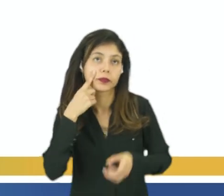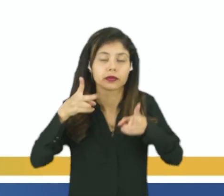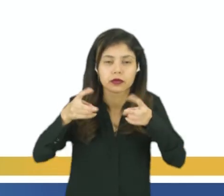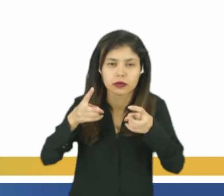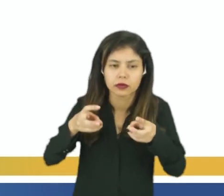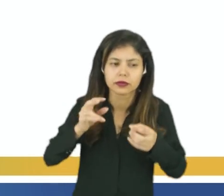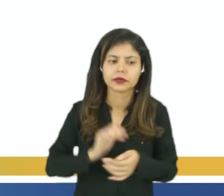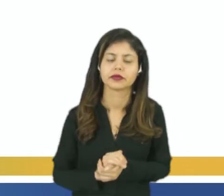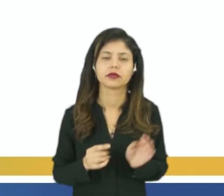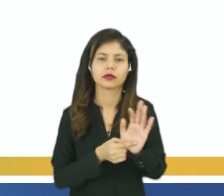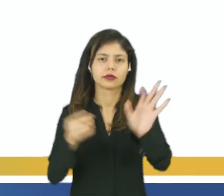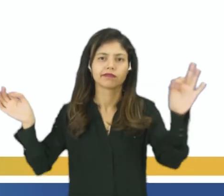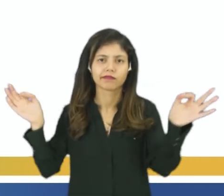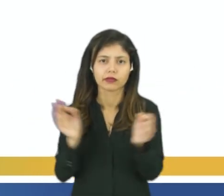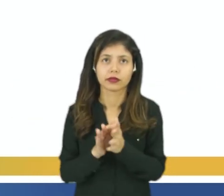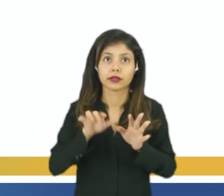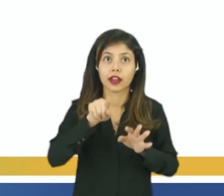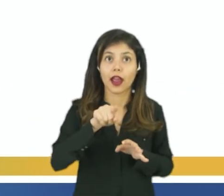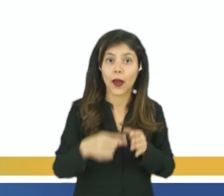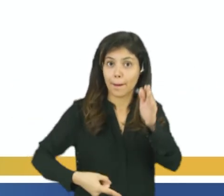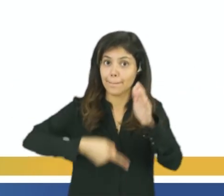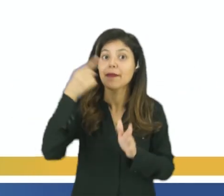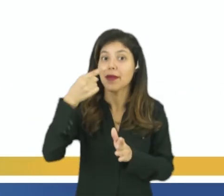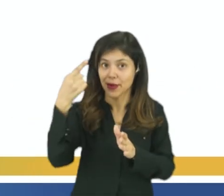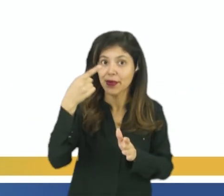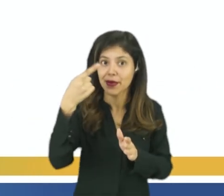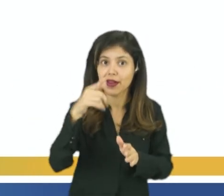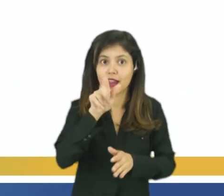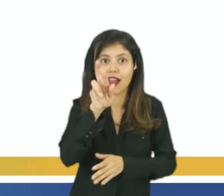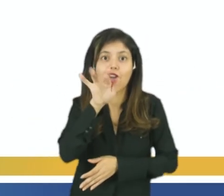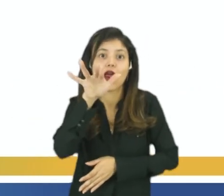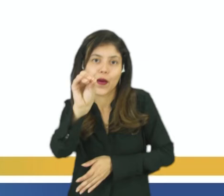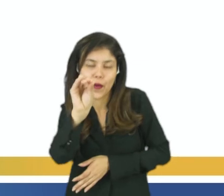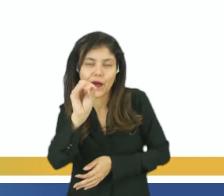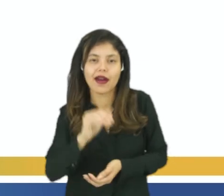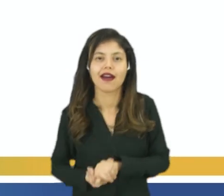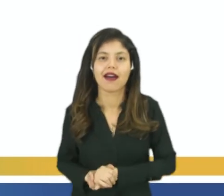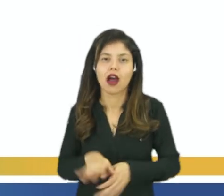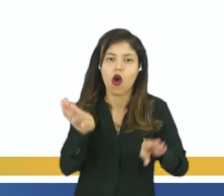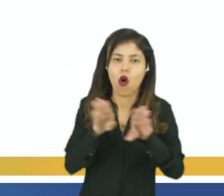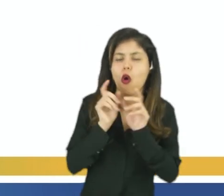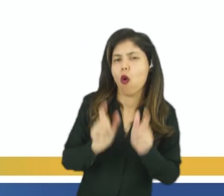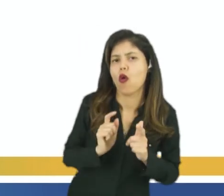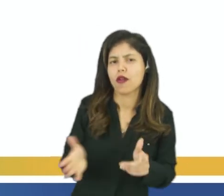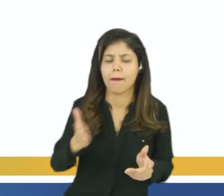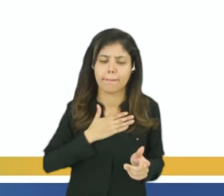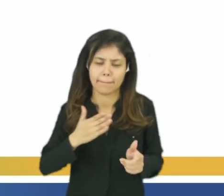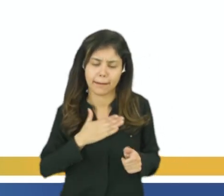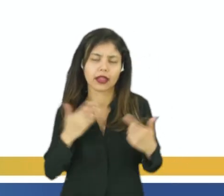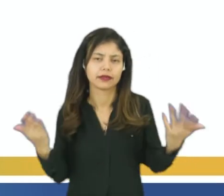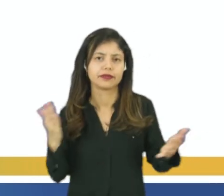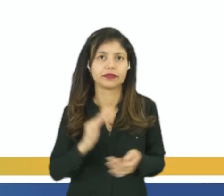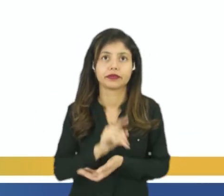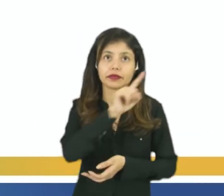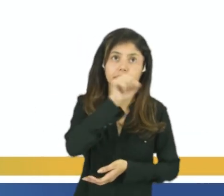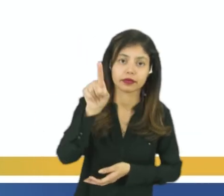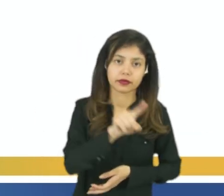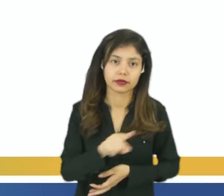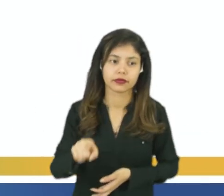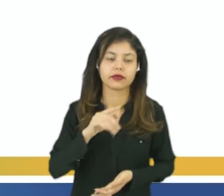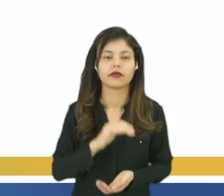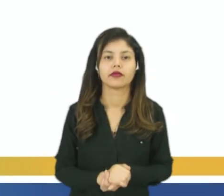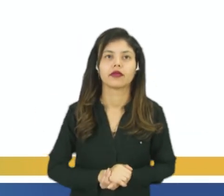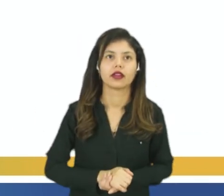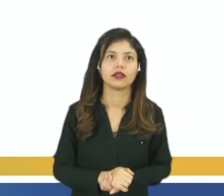nós caímos numa equação do primeiro grau, onde a minha incógnita é z. E aí